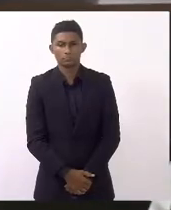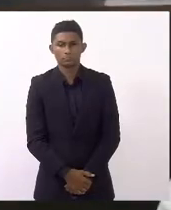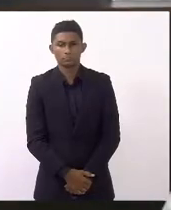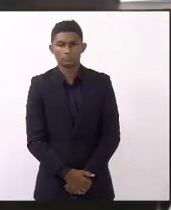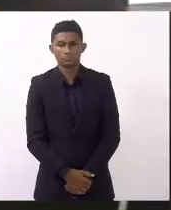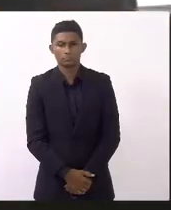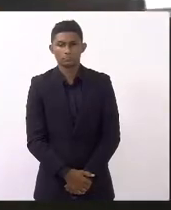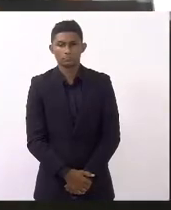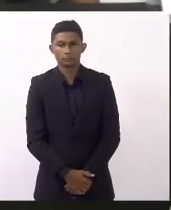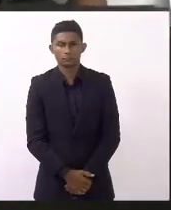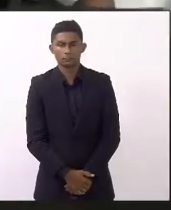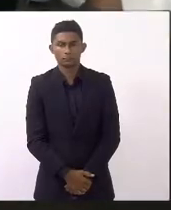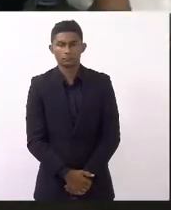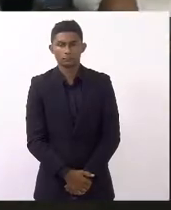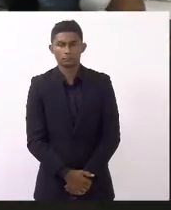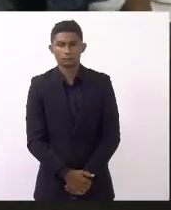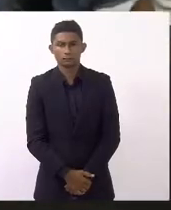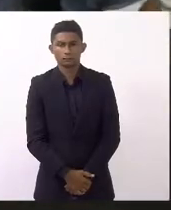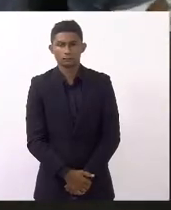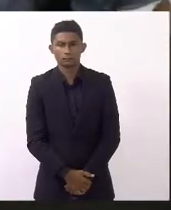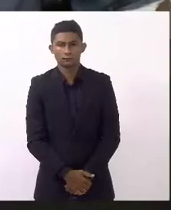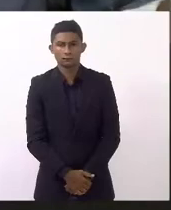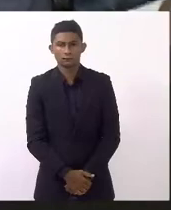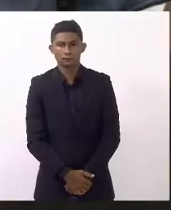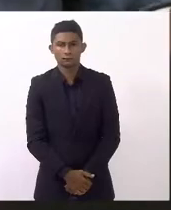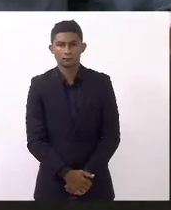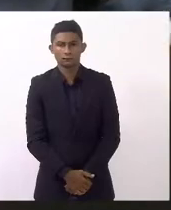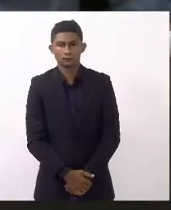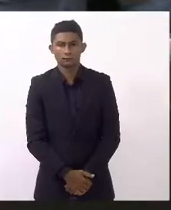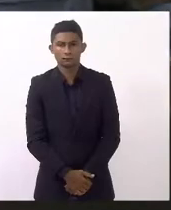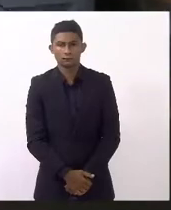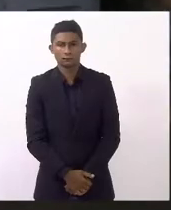eltor metabo Leonardo